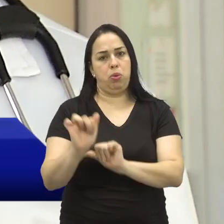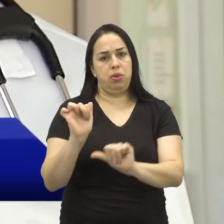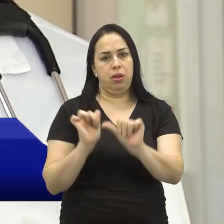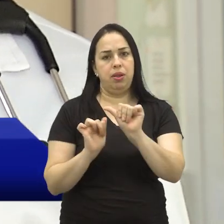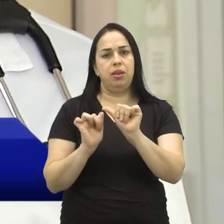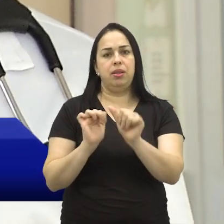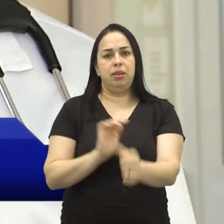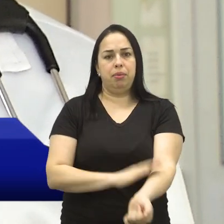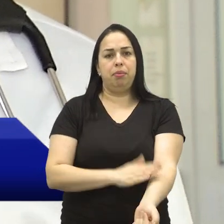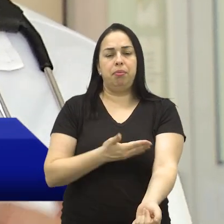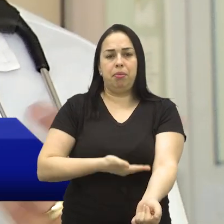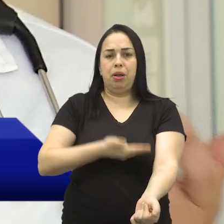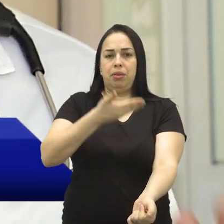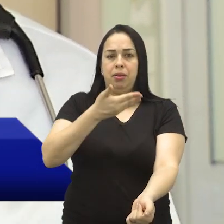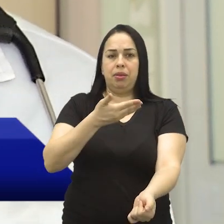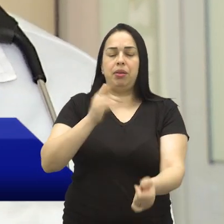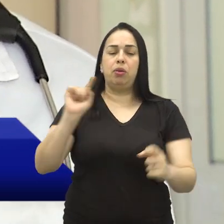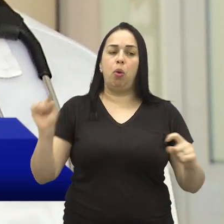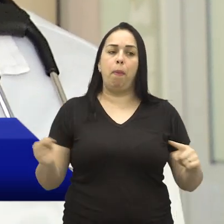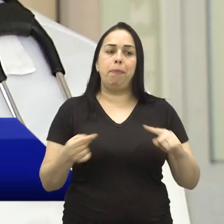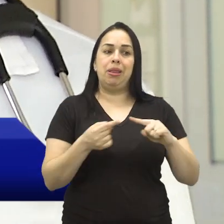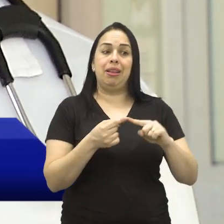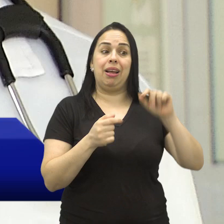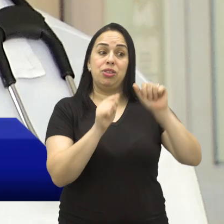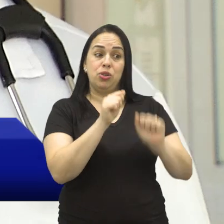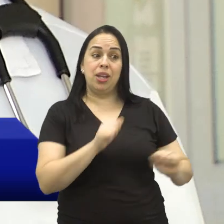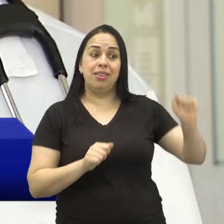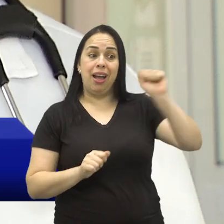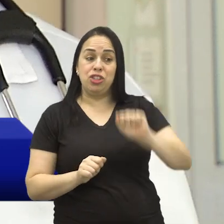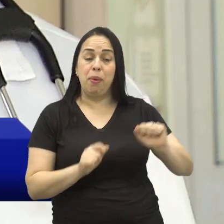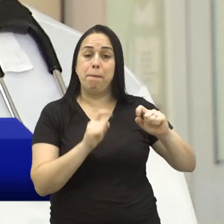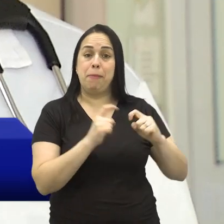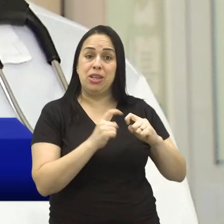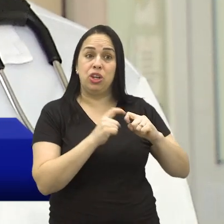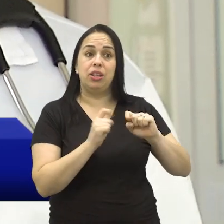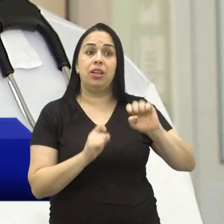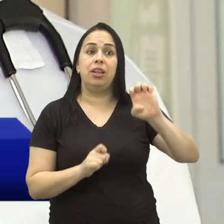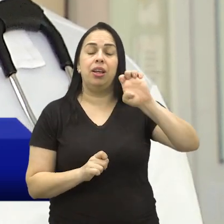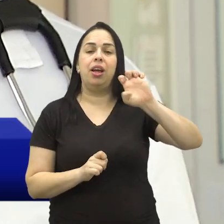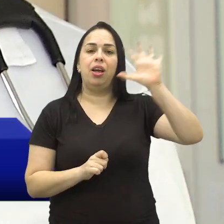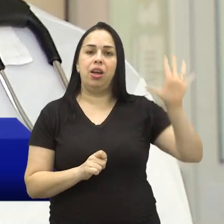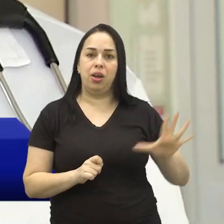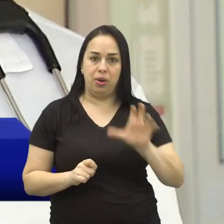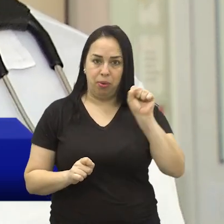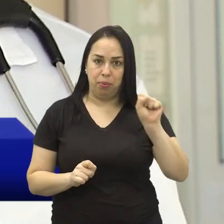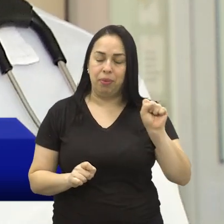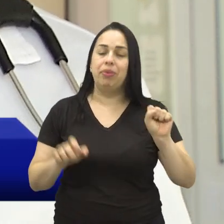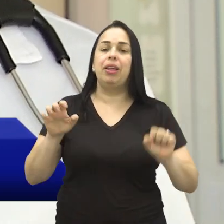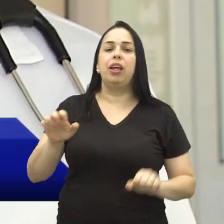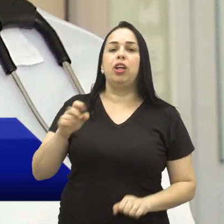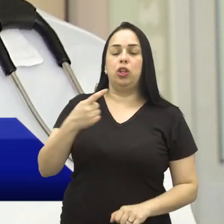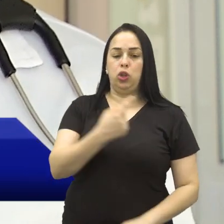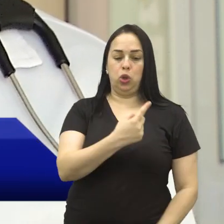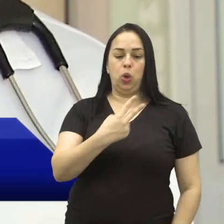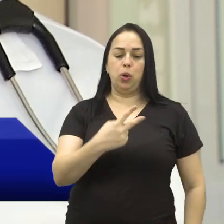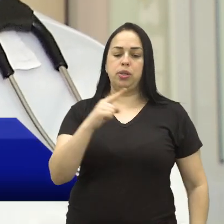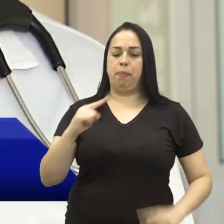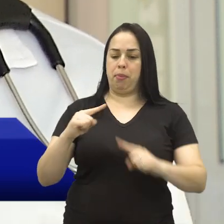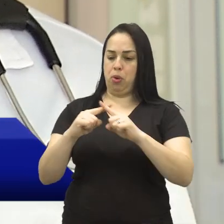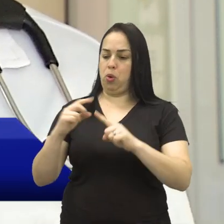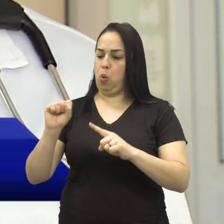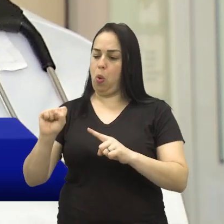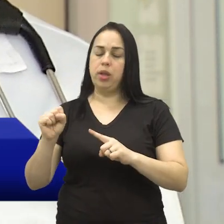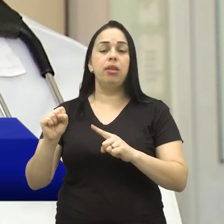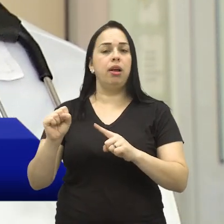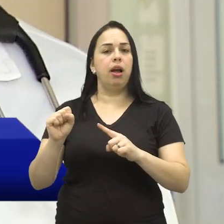de hipertensão baseado na Sociedade Europeia de Cardiologia. Então, 12/8 ainda continua sendo uma pressão